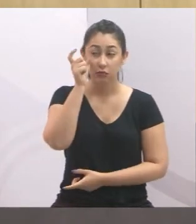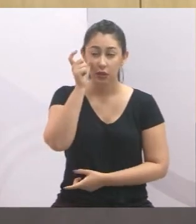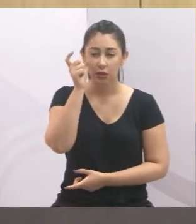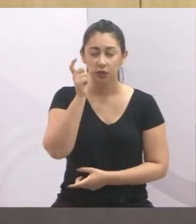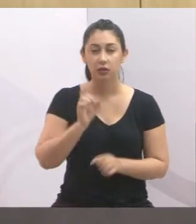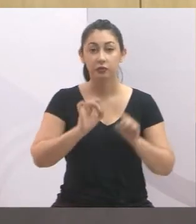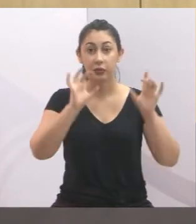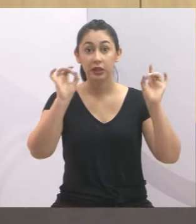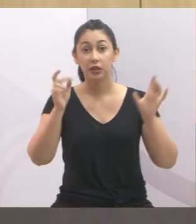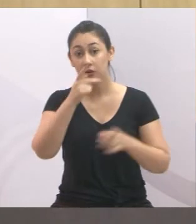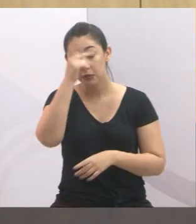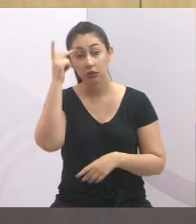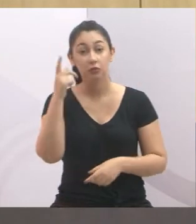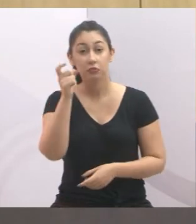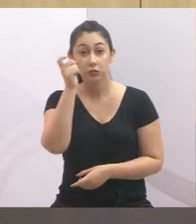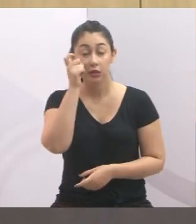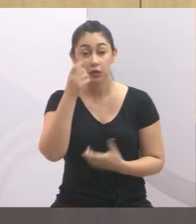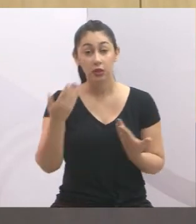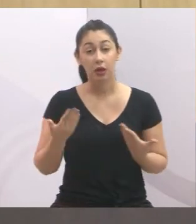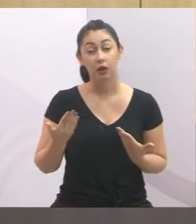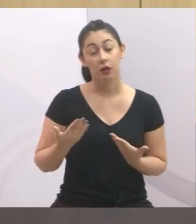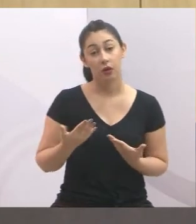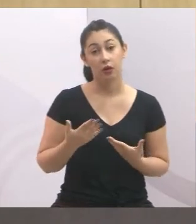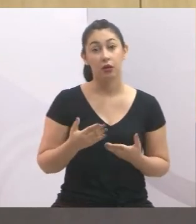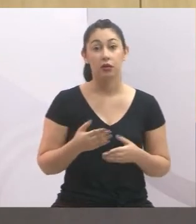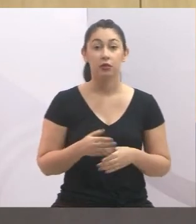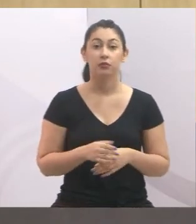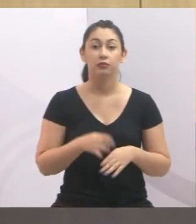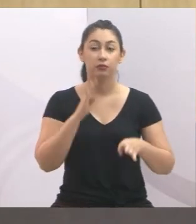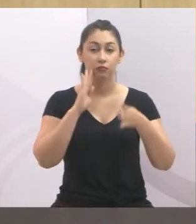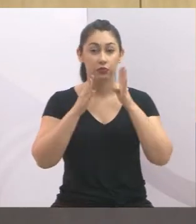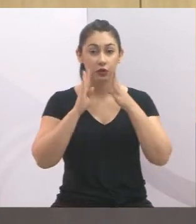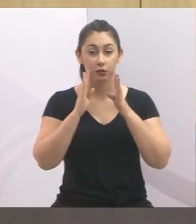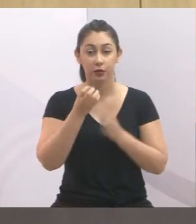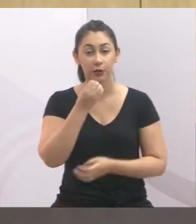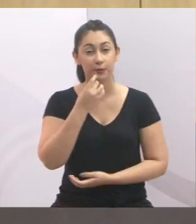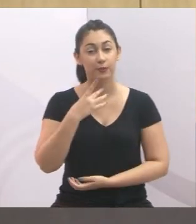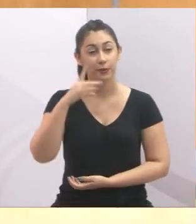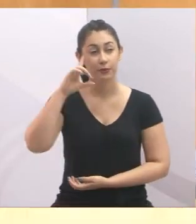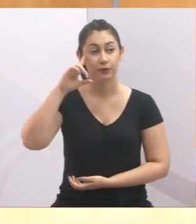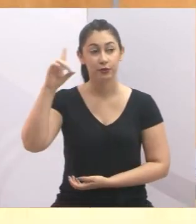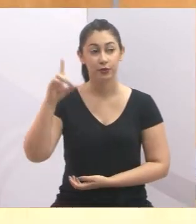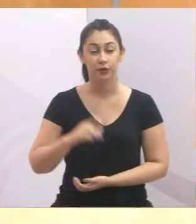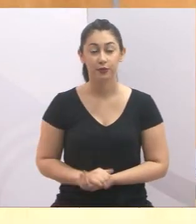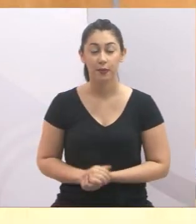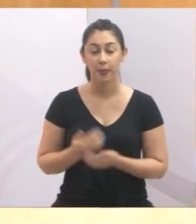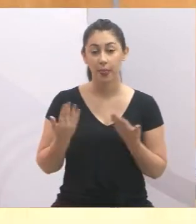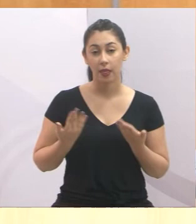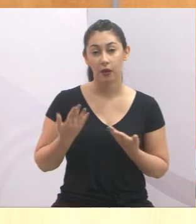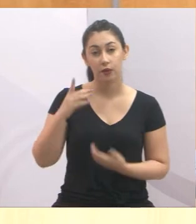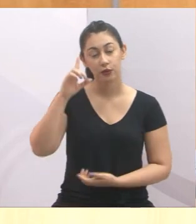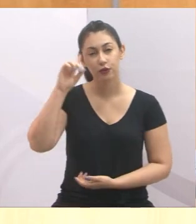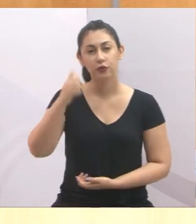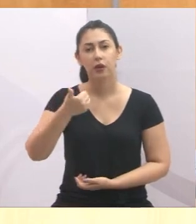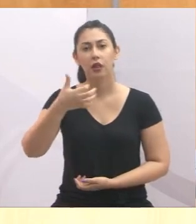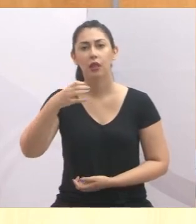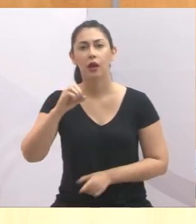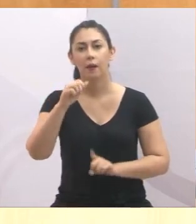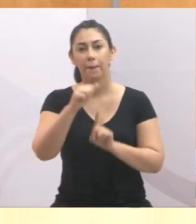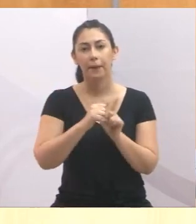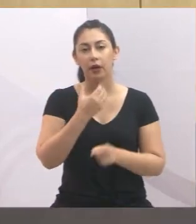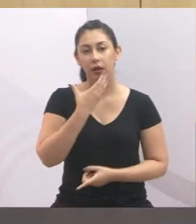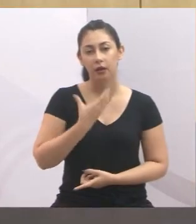especial aqueles que nos assistem ao vivo pela página da Câmara no Facebook, bom dia. Na presente data de 10 de